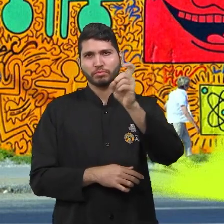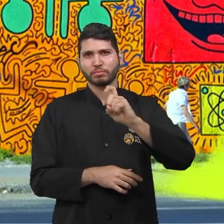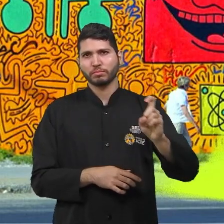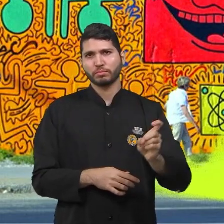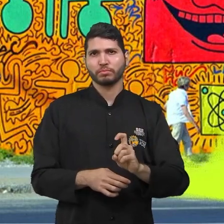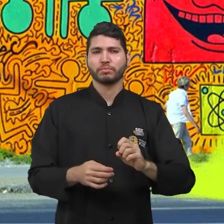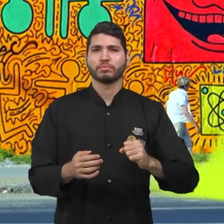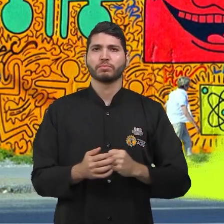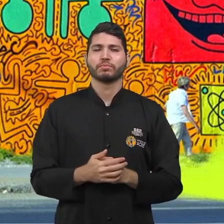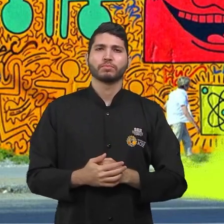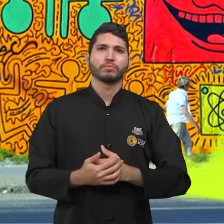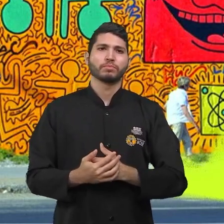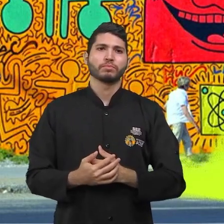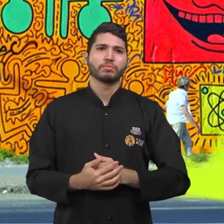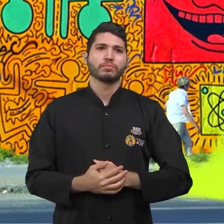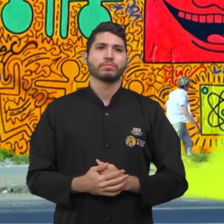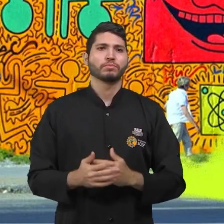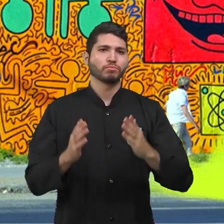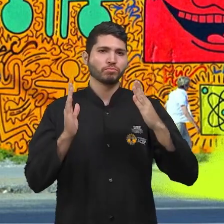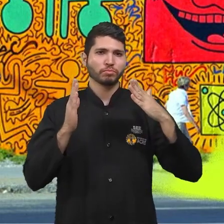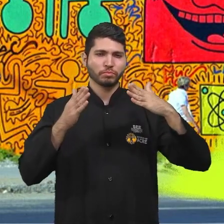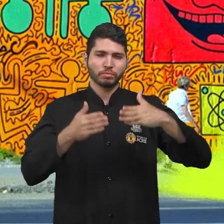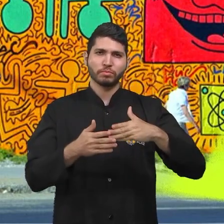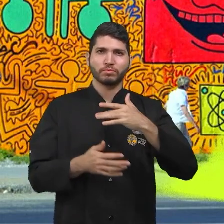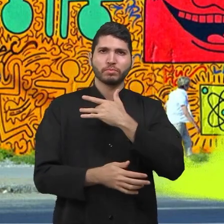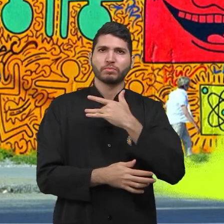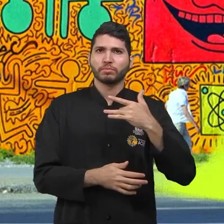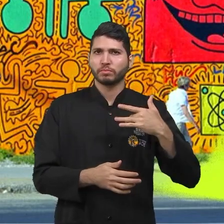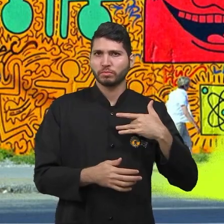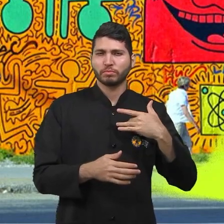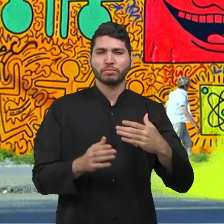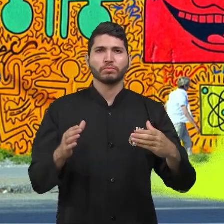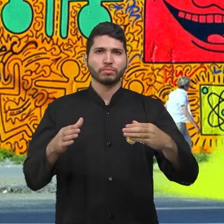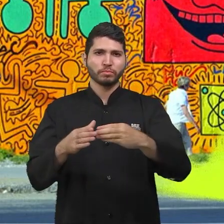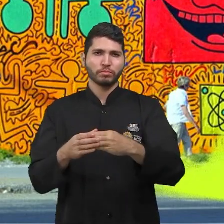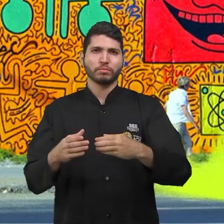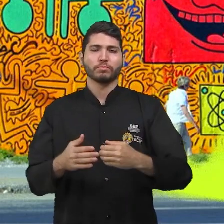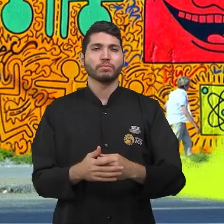Suas obras de arte focavam na saúde comunitária.